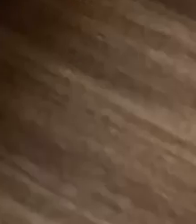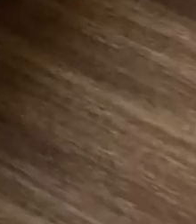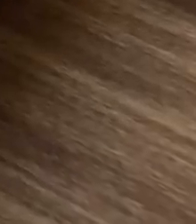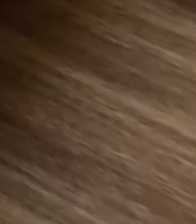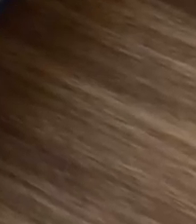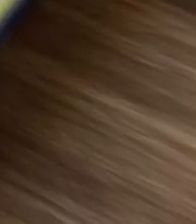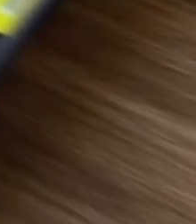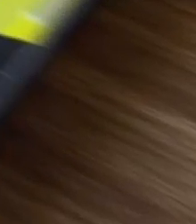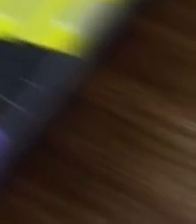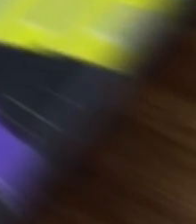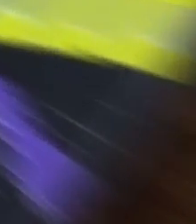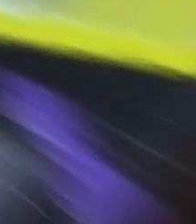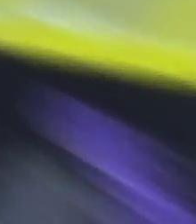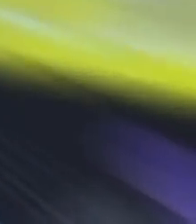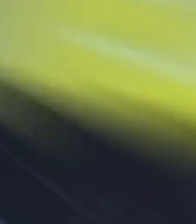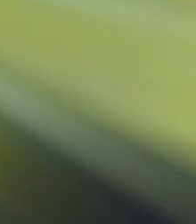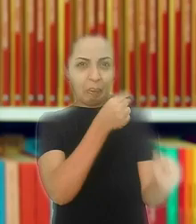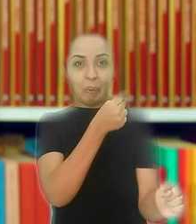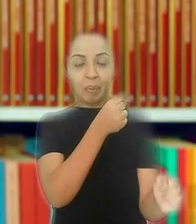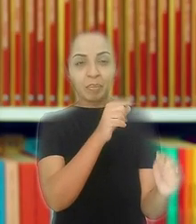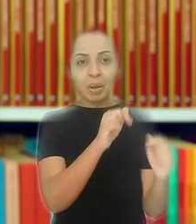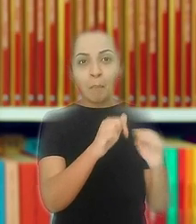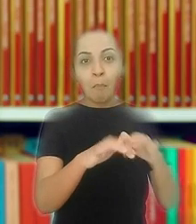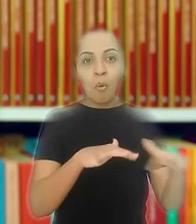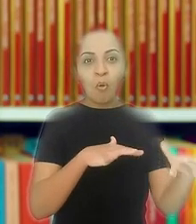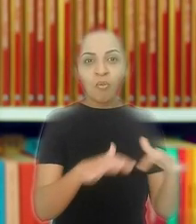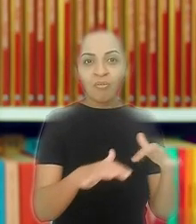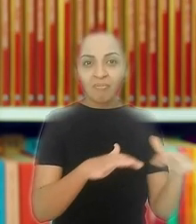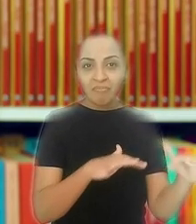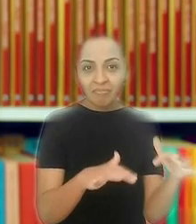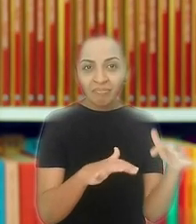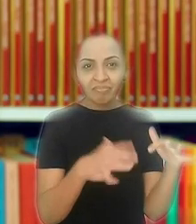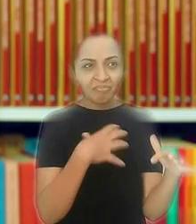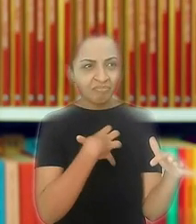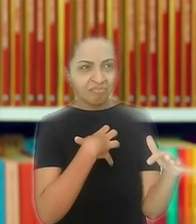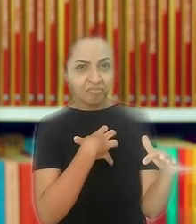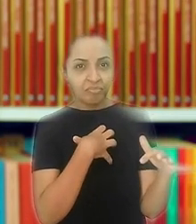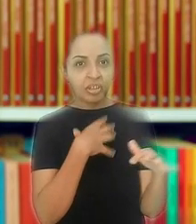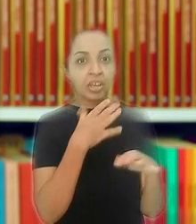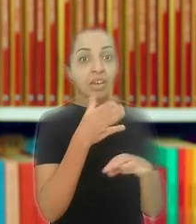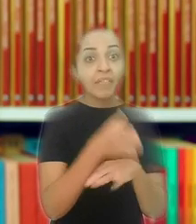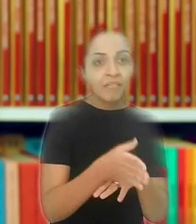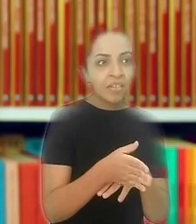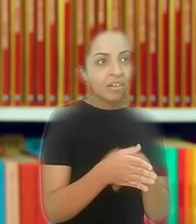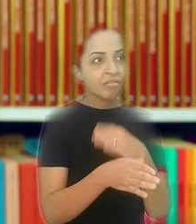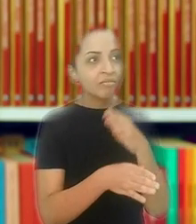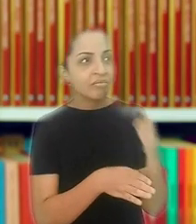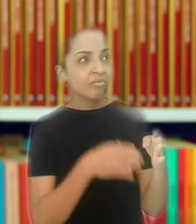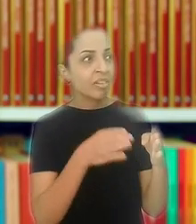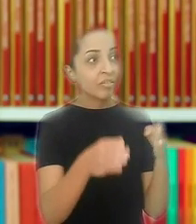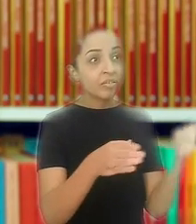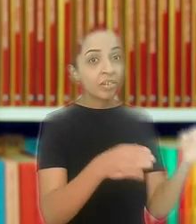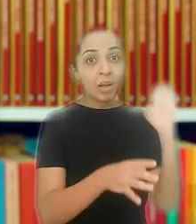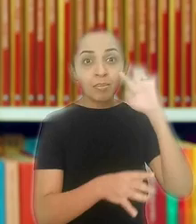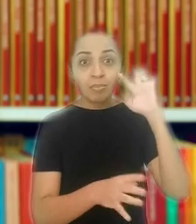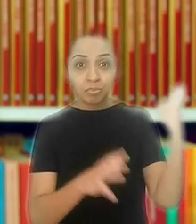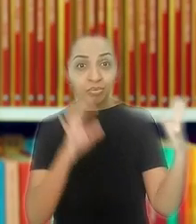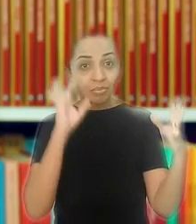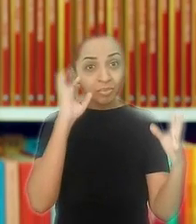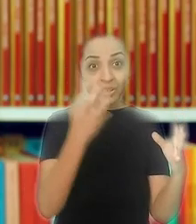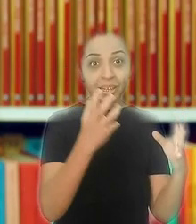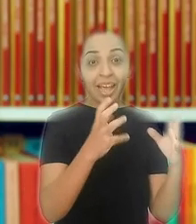sucessão de movimentos estranhos em que ele vai cada vez mais adentrando dentro de personagens e situações